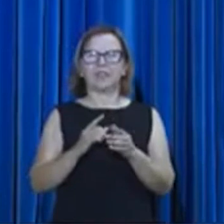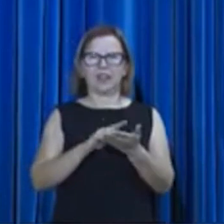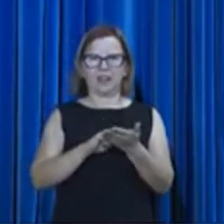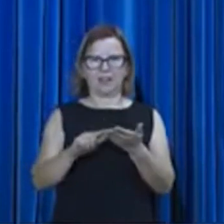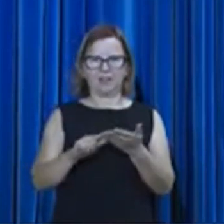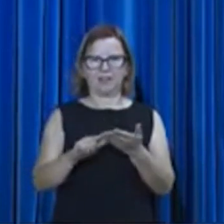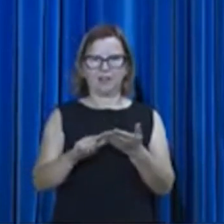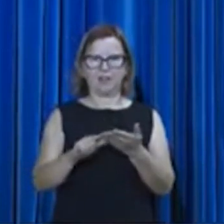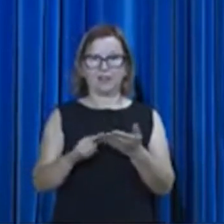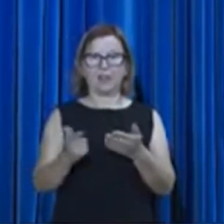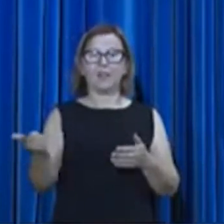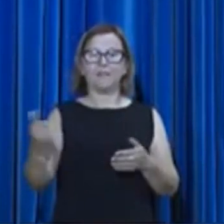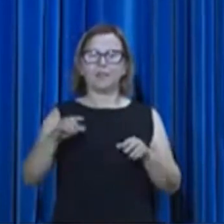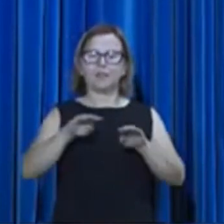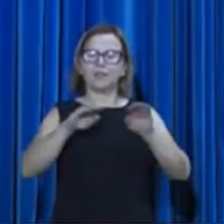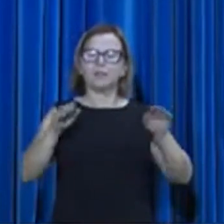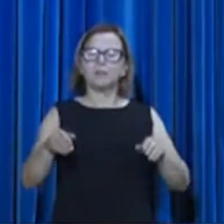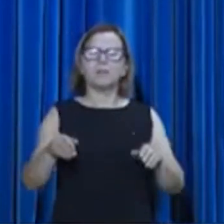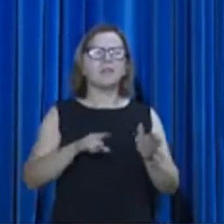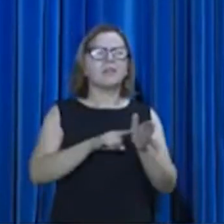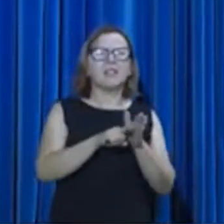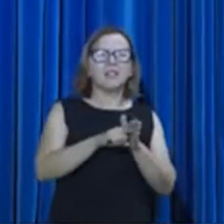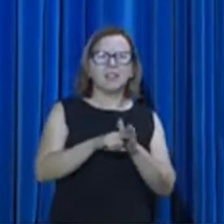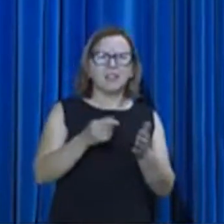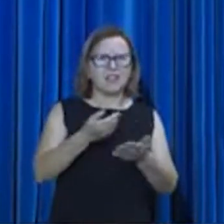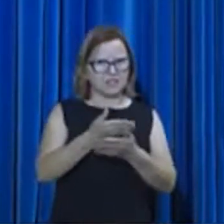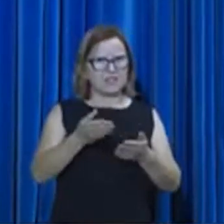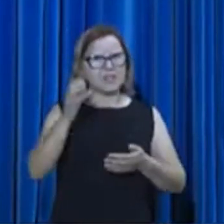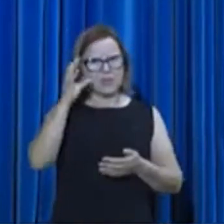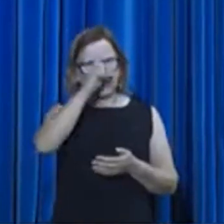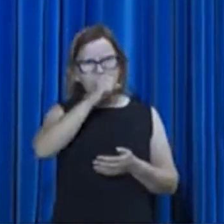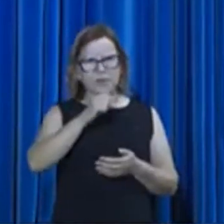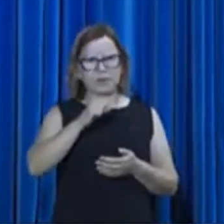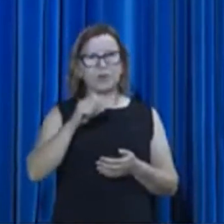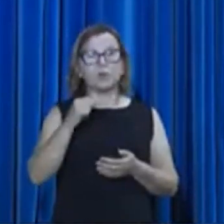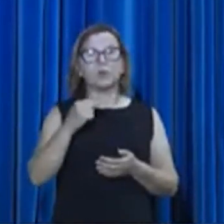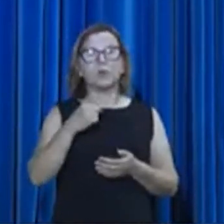e pergunta: compreendem o que acabei de fazer com vocês?